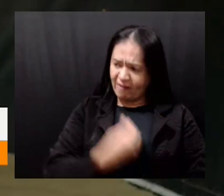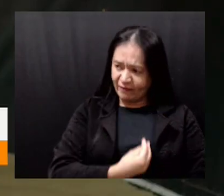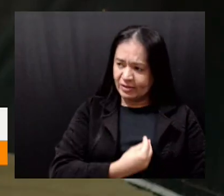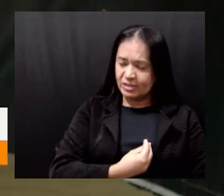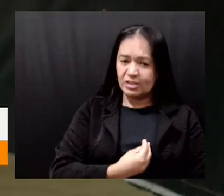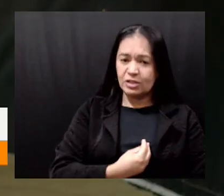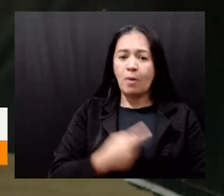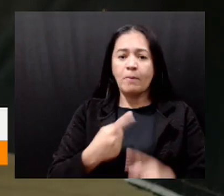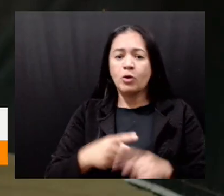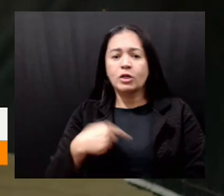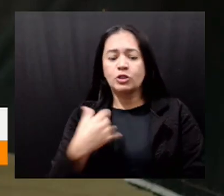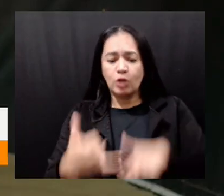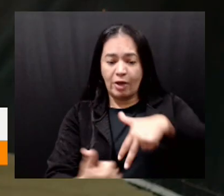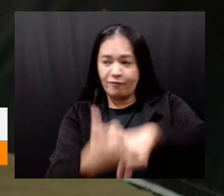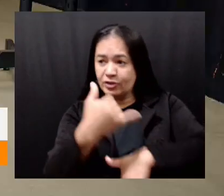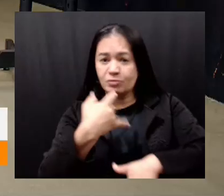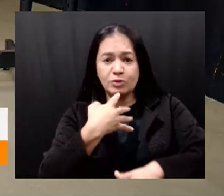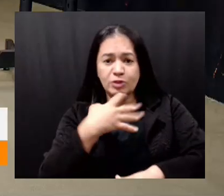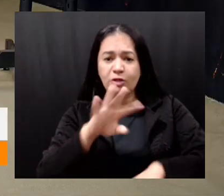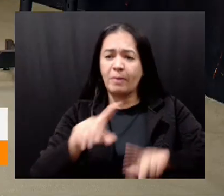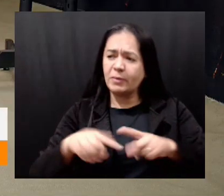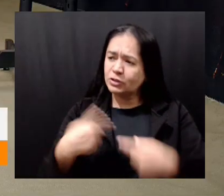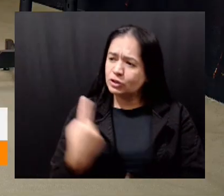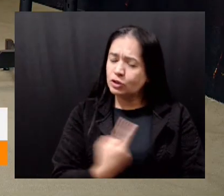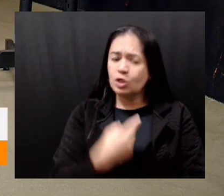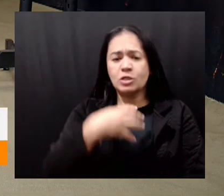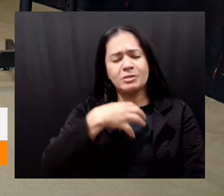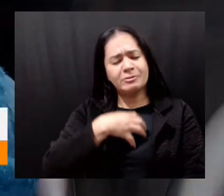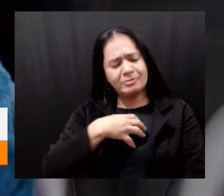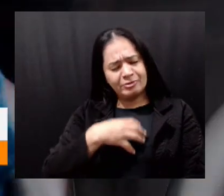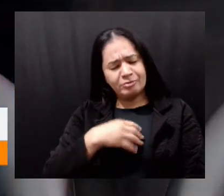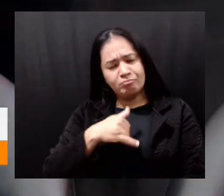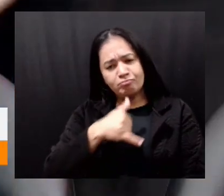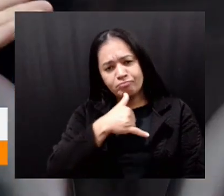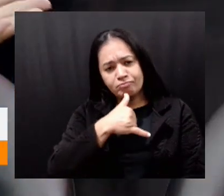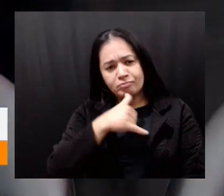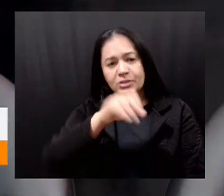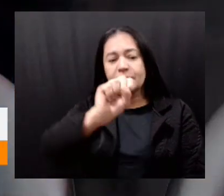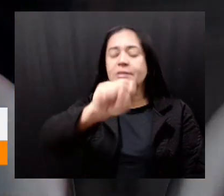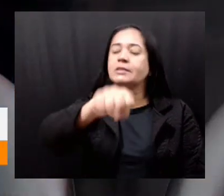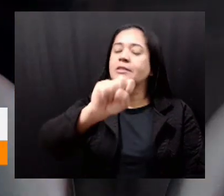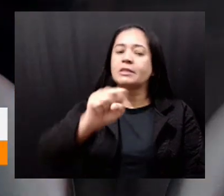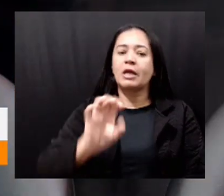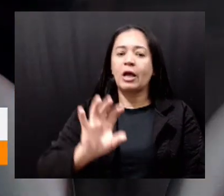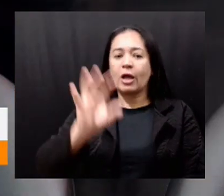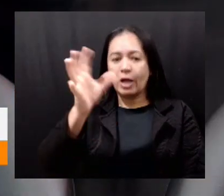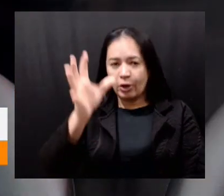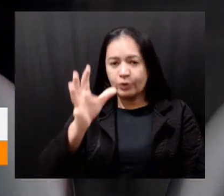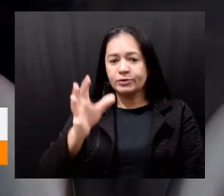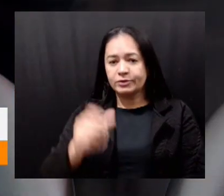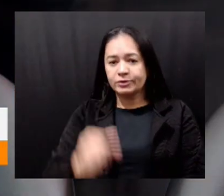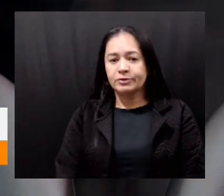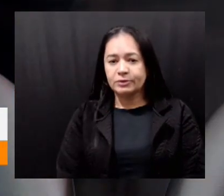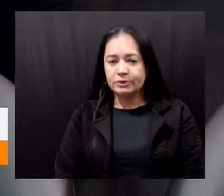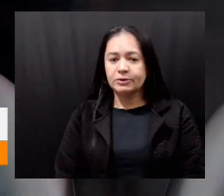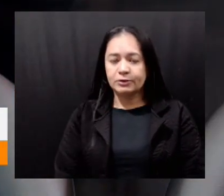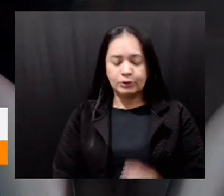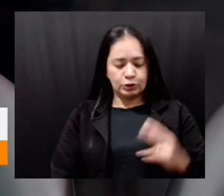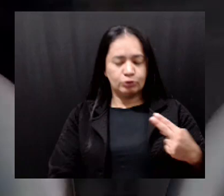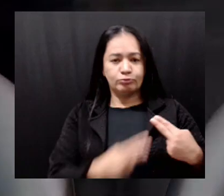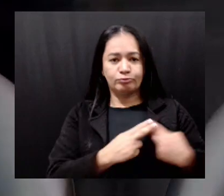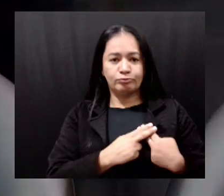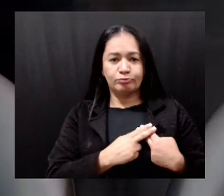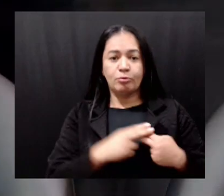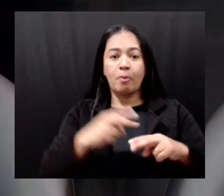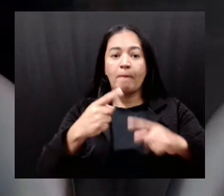sentir muito? Pode, e um pouco como a Mariana falou, é uma questão